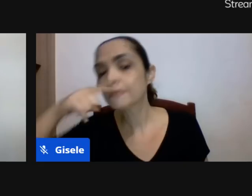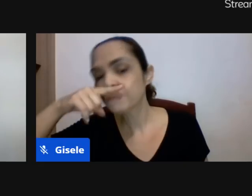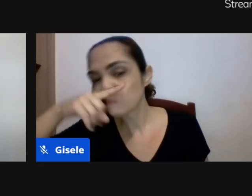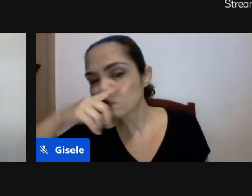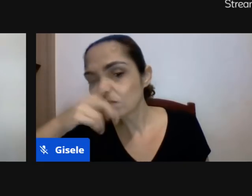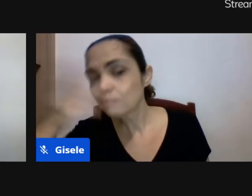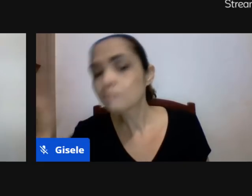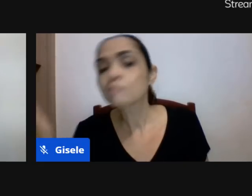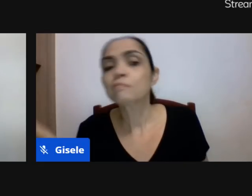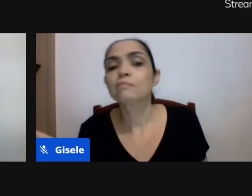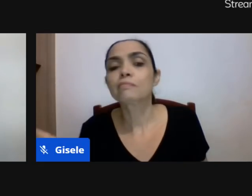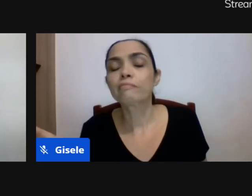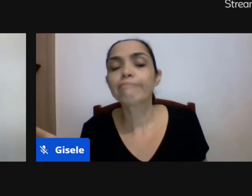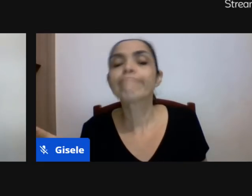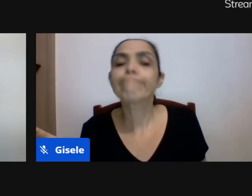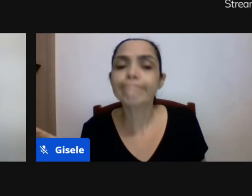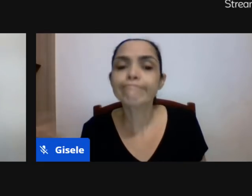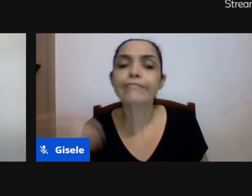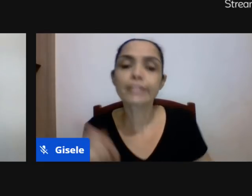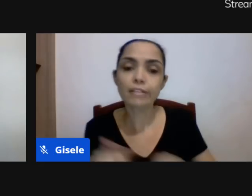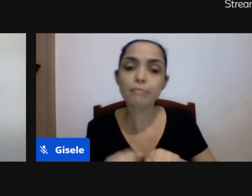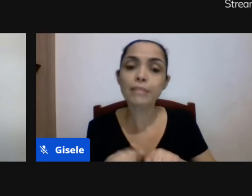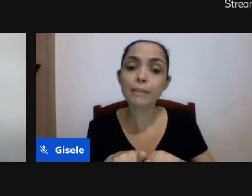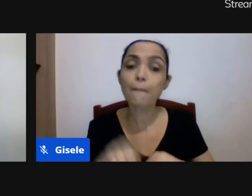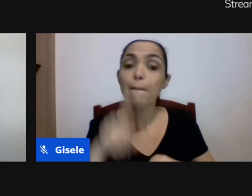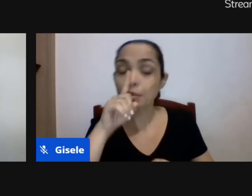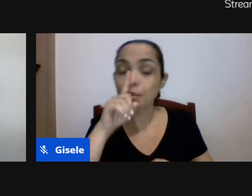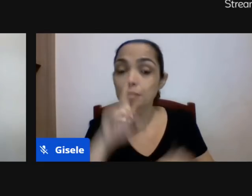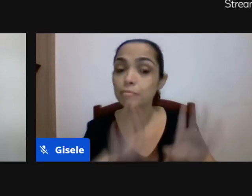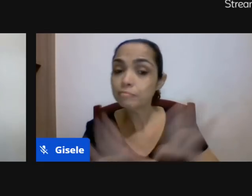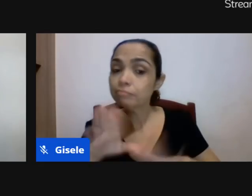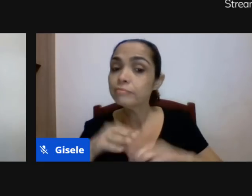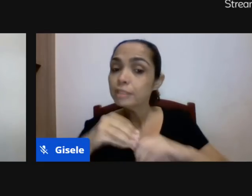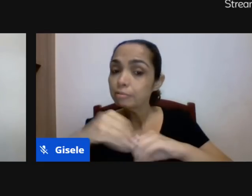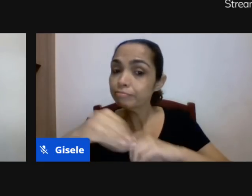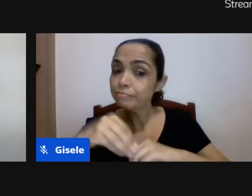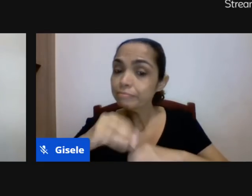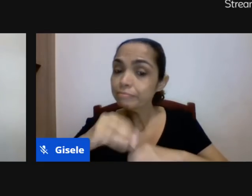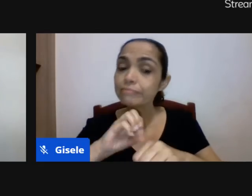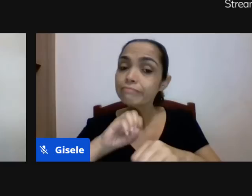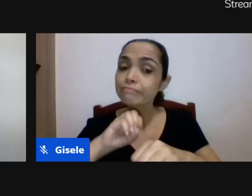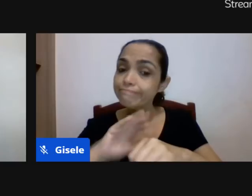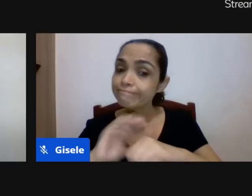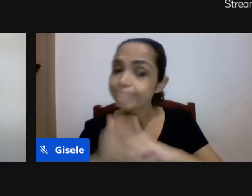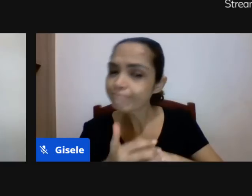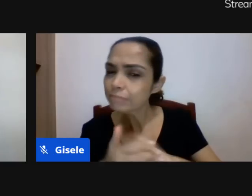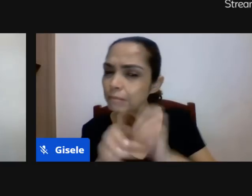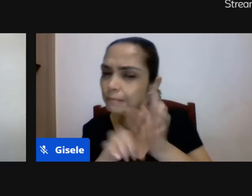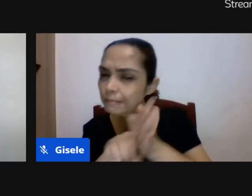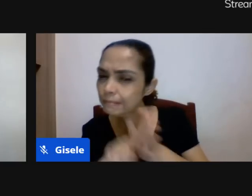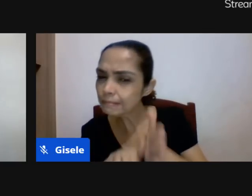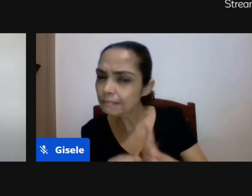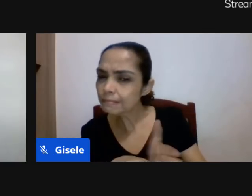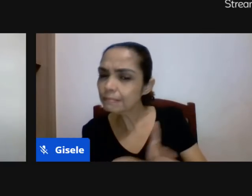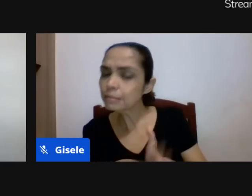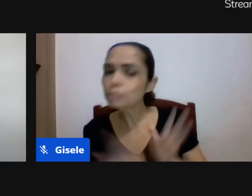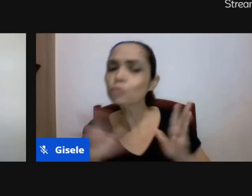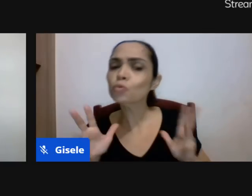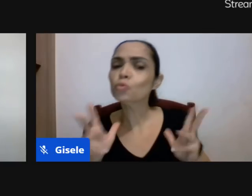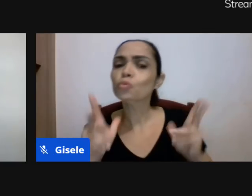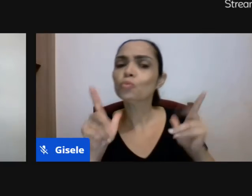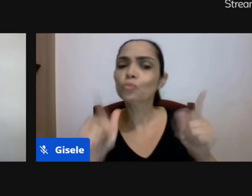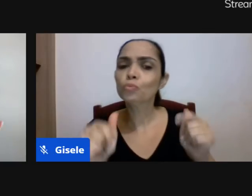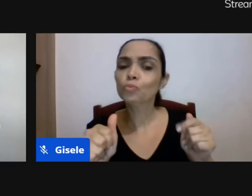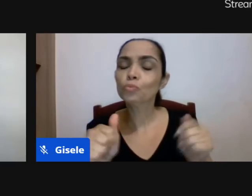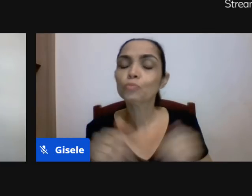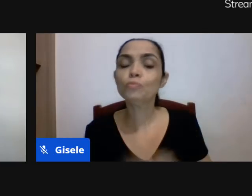ela vai estar transmitindo a Covid ainda que ela não esteja com febre. Então, tem que ser feito um levantamento de todos os sintomas. Só